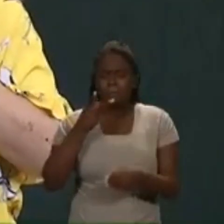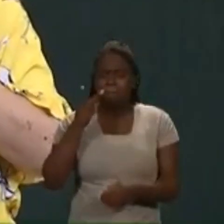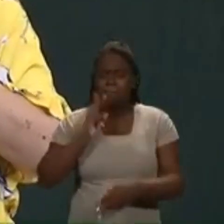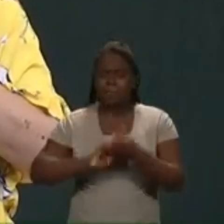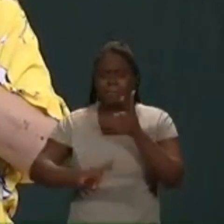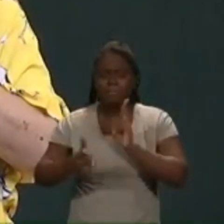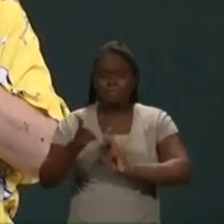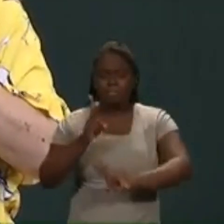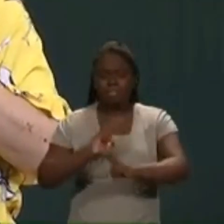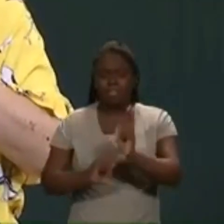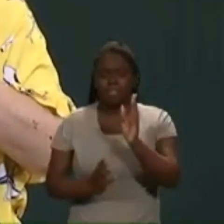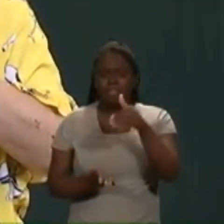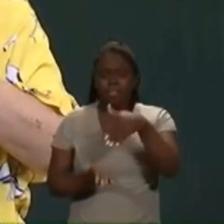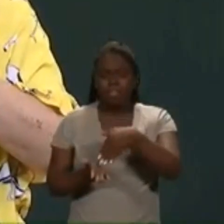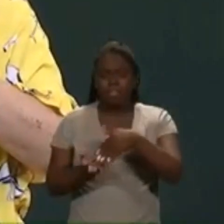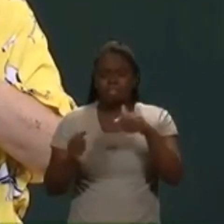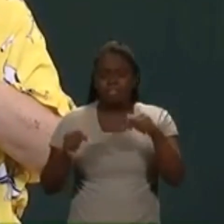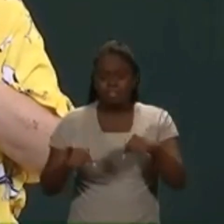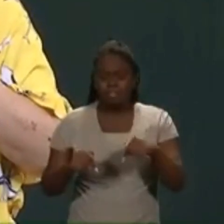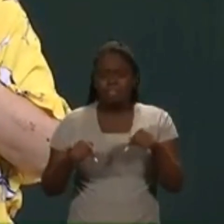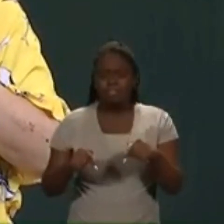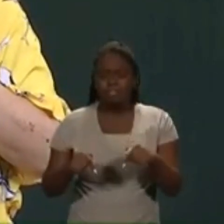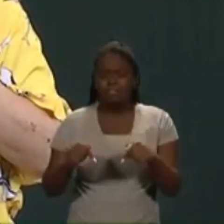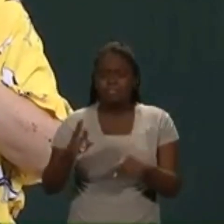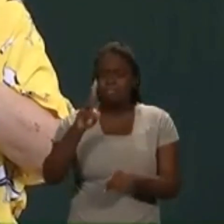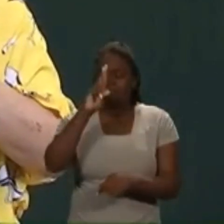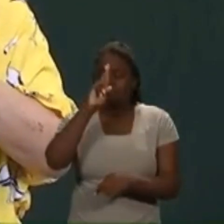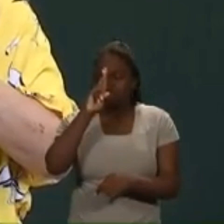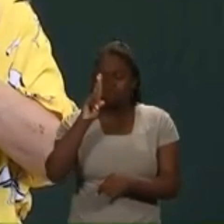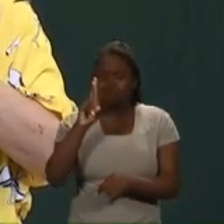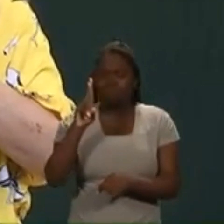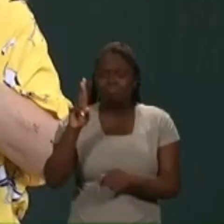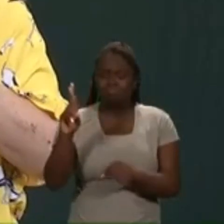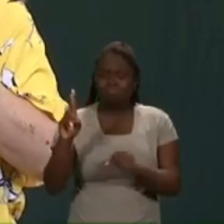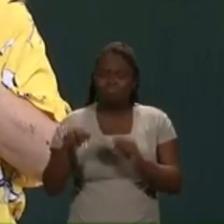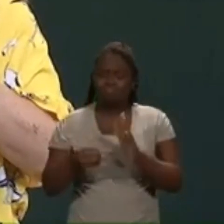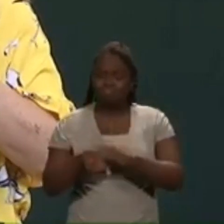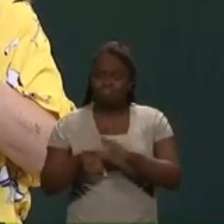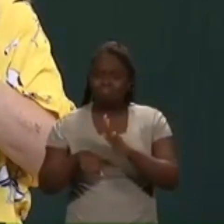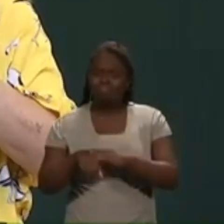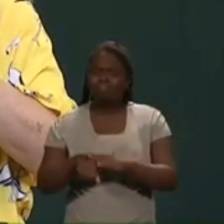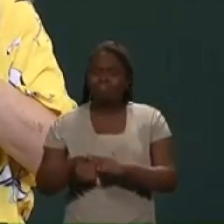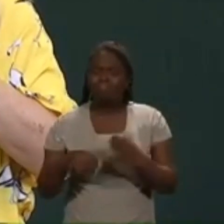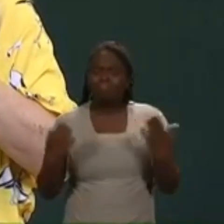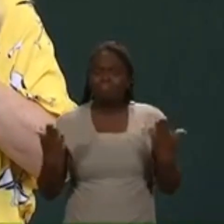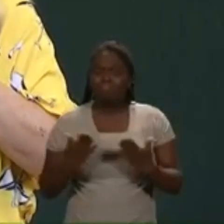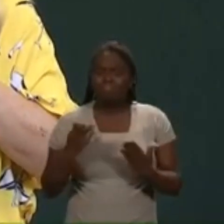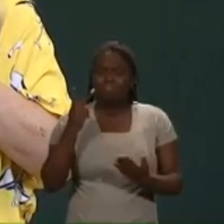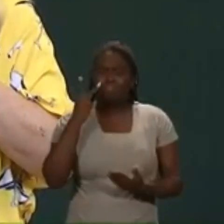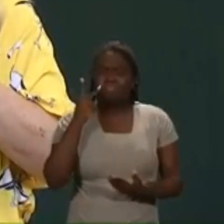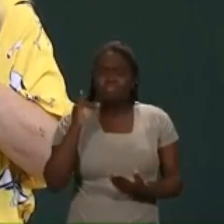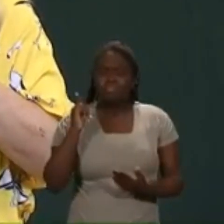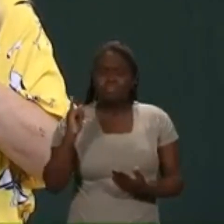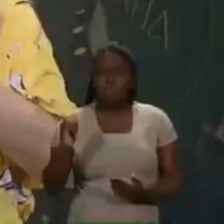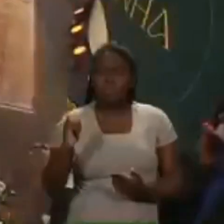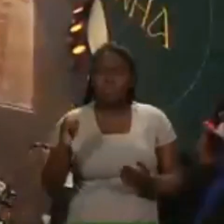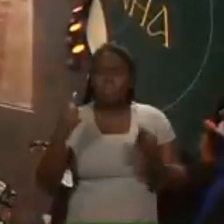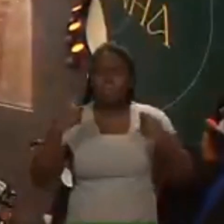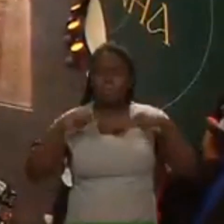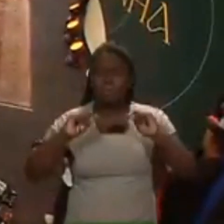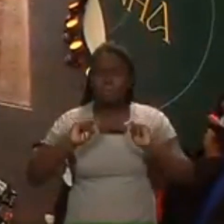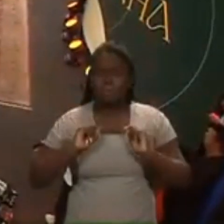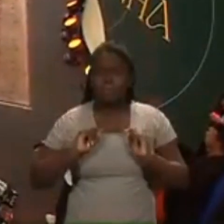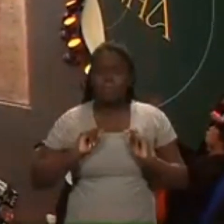aqui. Mas agora, Pai, nesse momento novo, conceda-me, Senhor, a